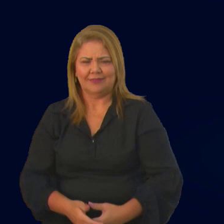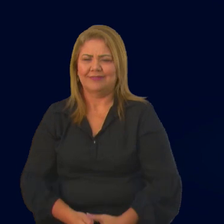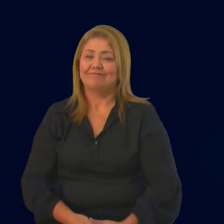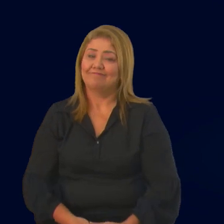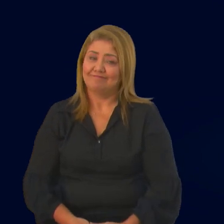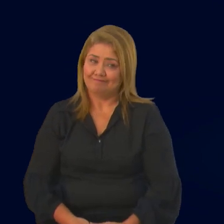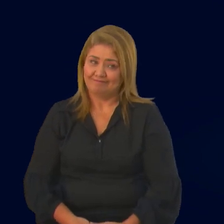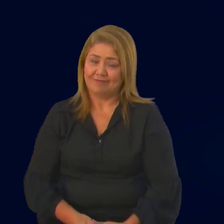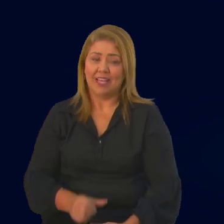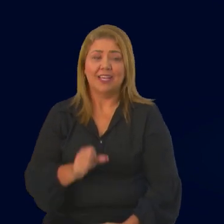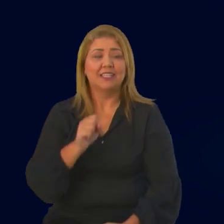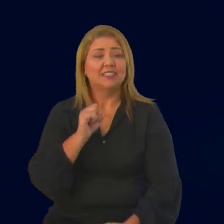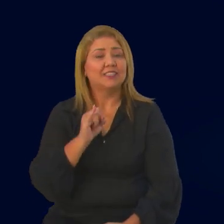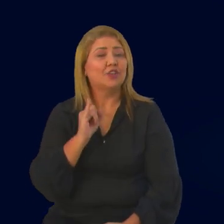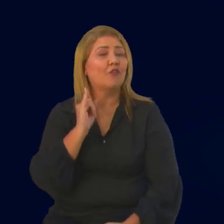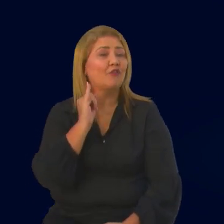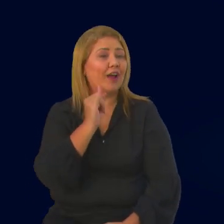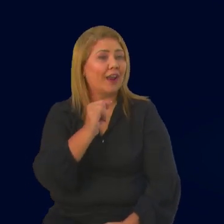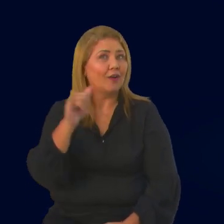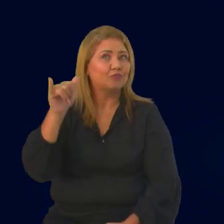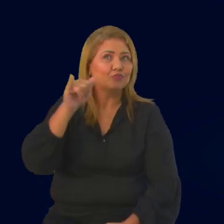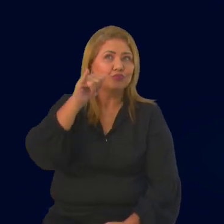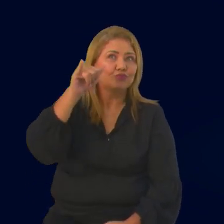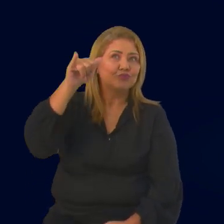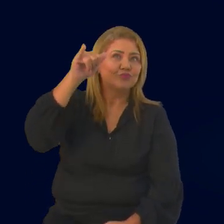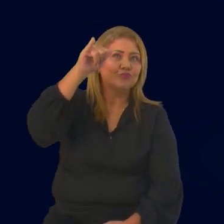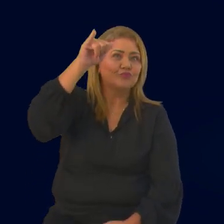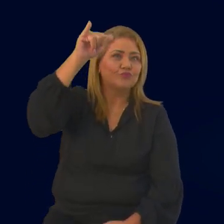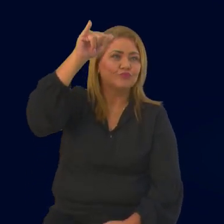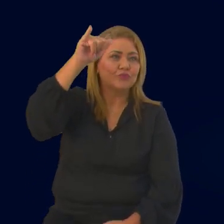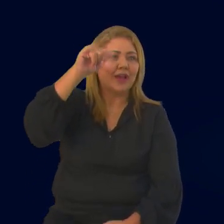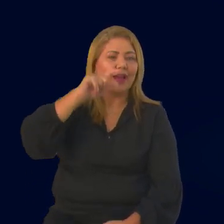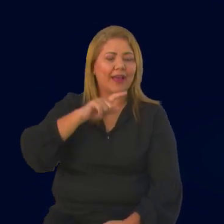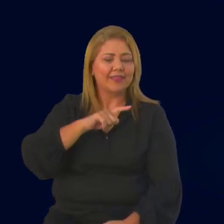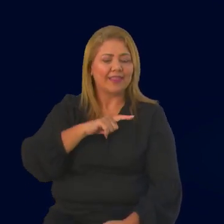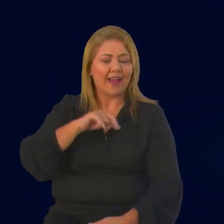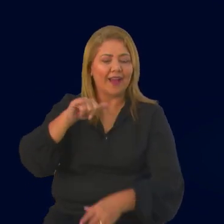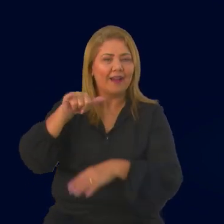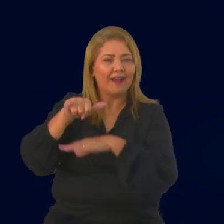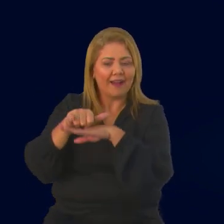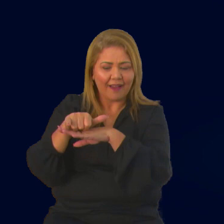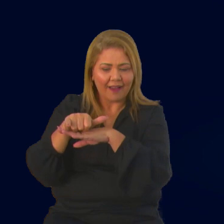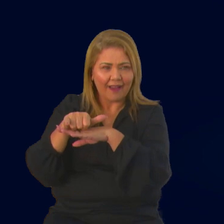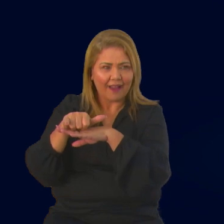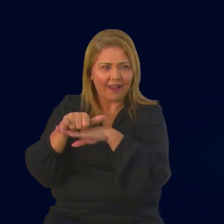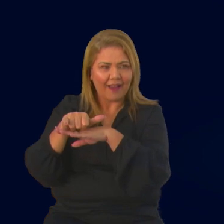se eu te disser que o avião está no chão, estacionado,